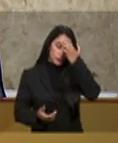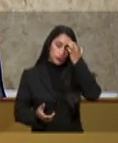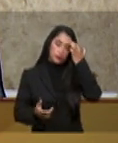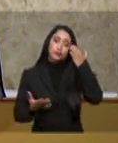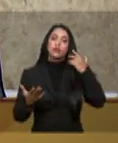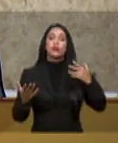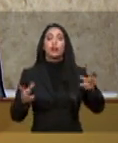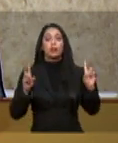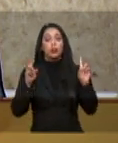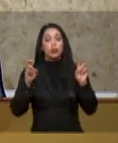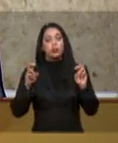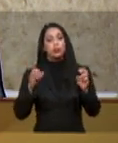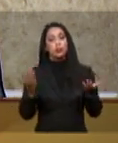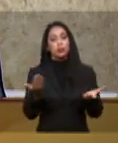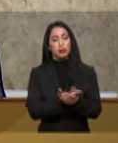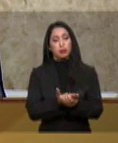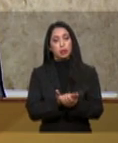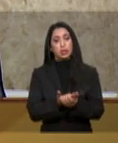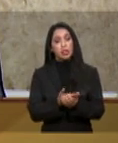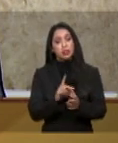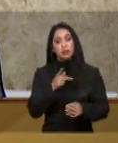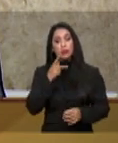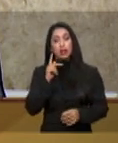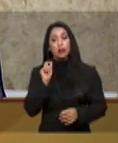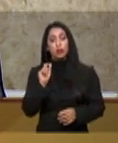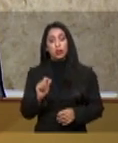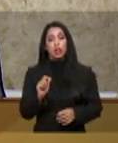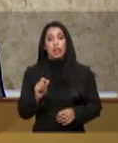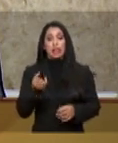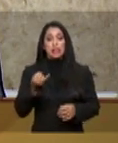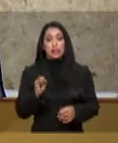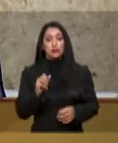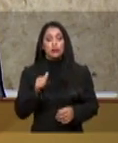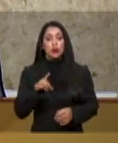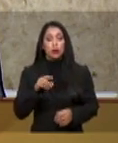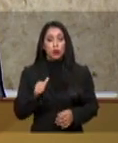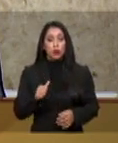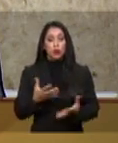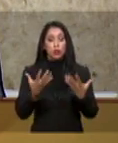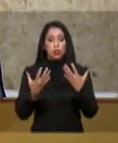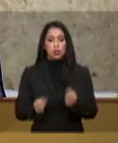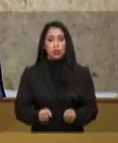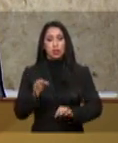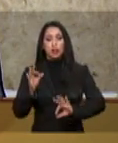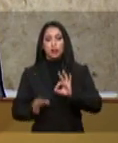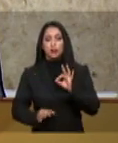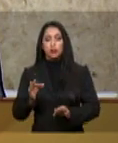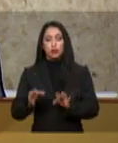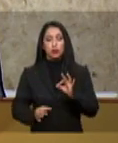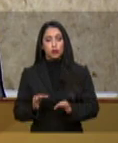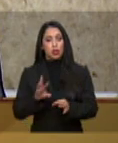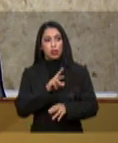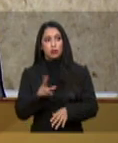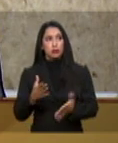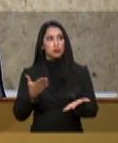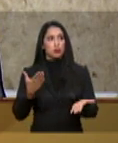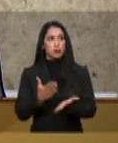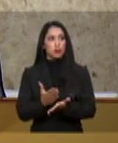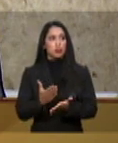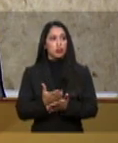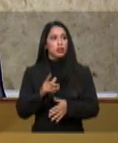mérito, a DPU sustenta que, caso a ADI seja conhecida, os pedidos devem ser julgados improcedentes.